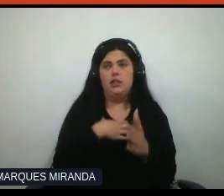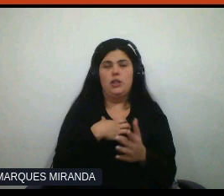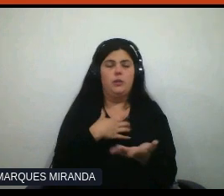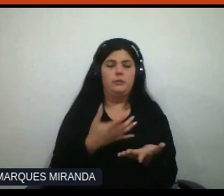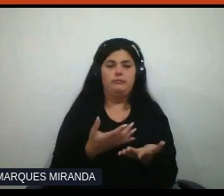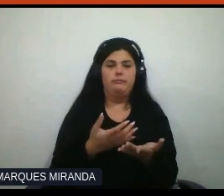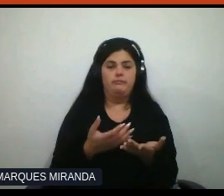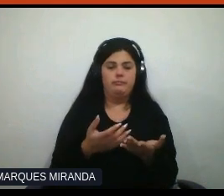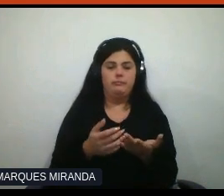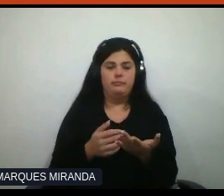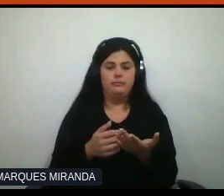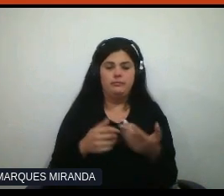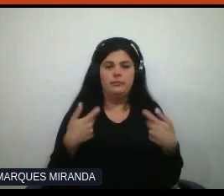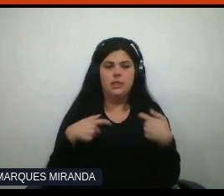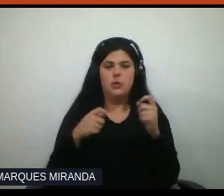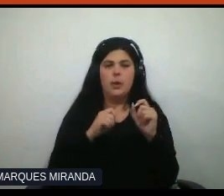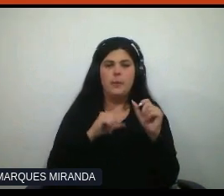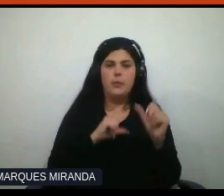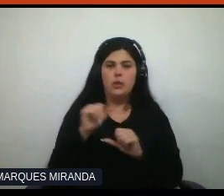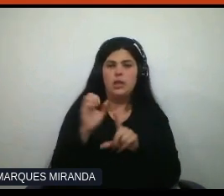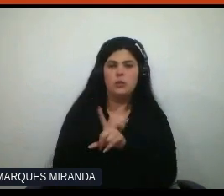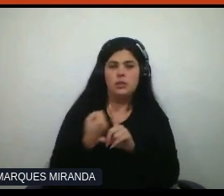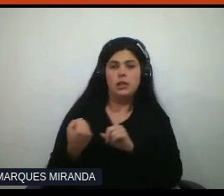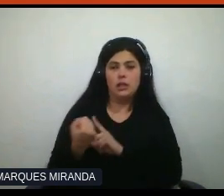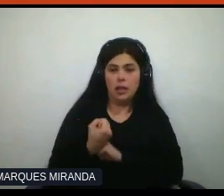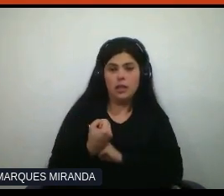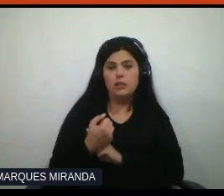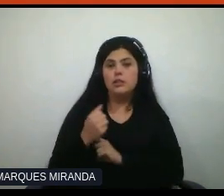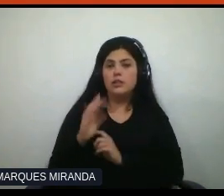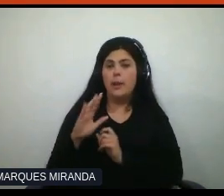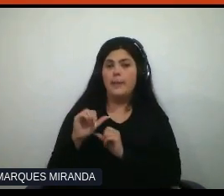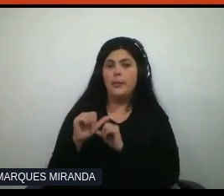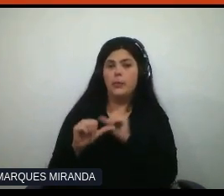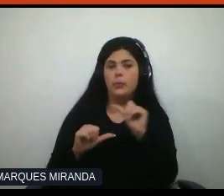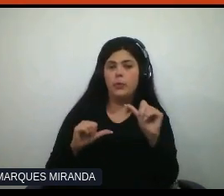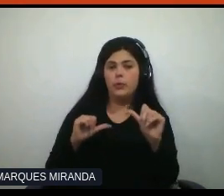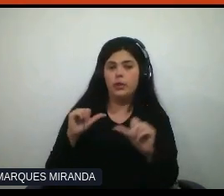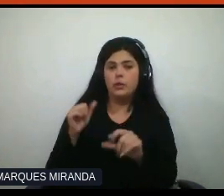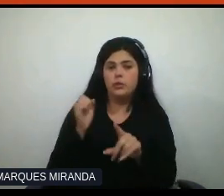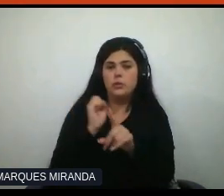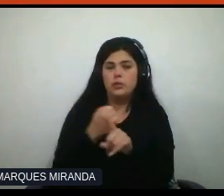Então, a gente tem que começar a mudar a sociedade, que ela está mudando, mas pensa, a sociedade ela vai